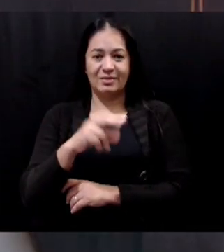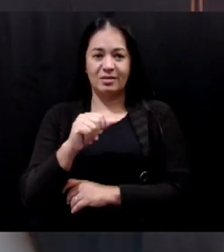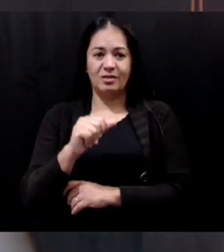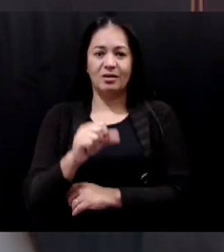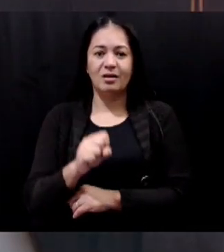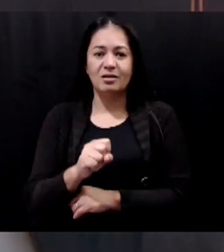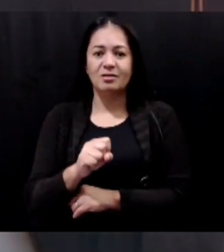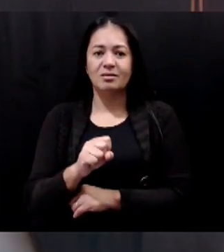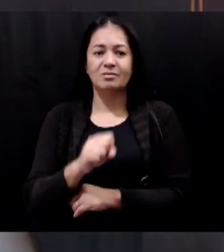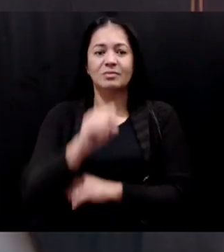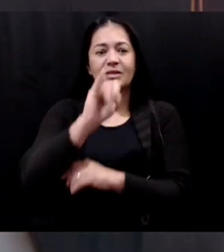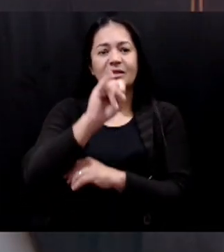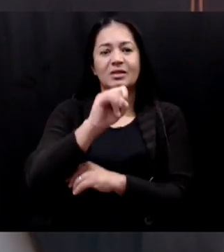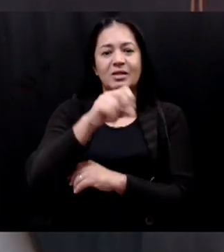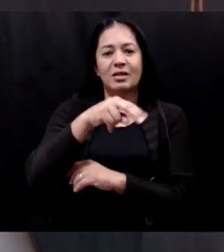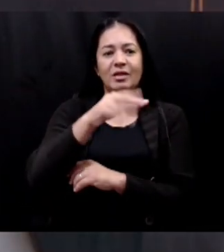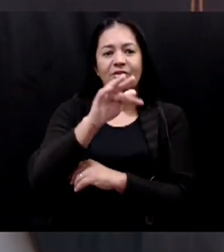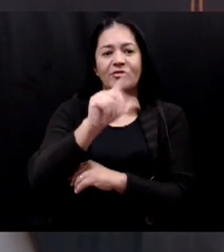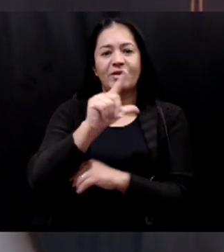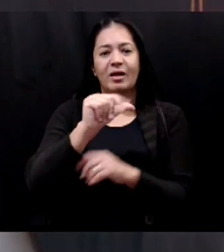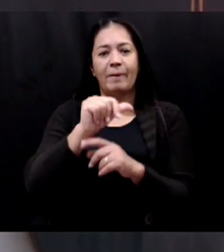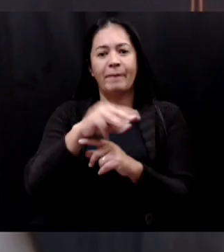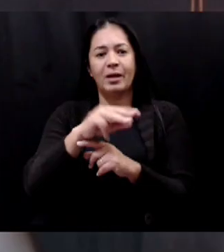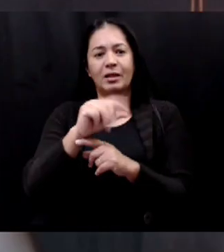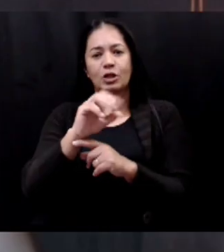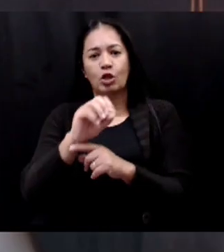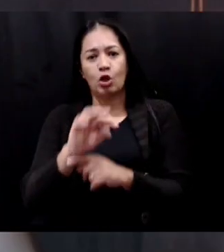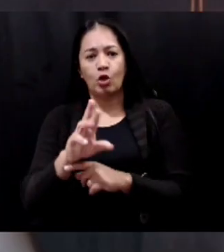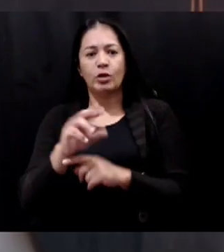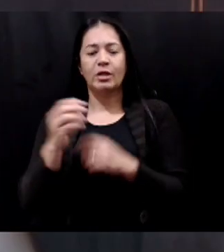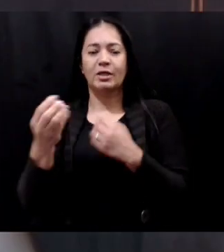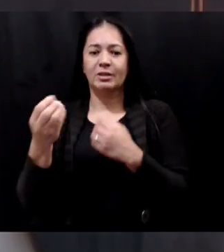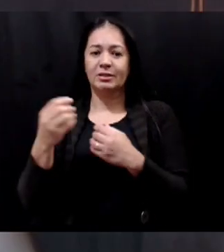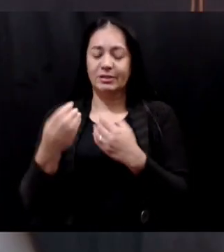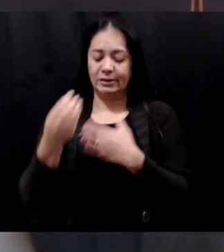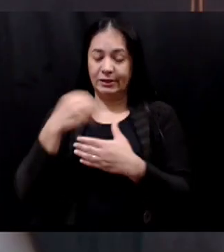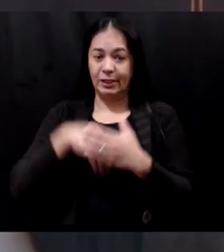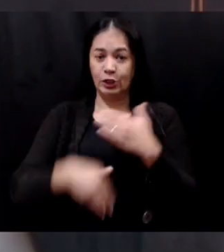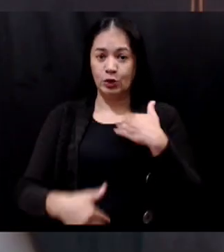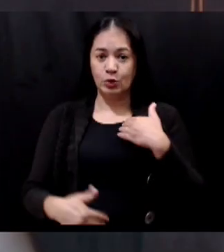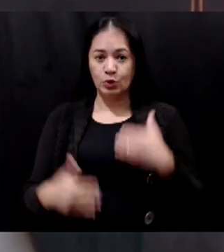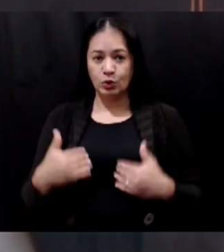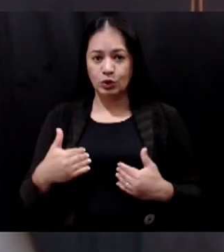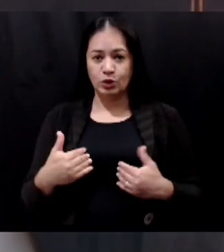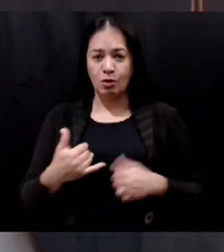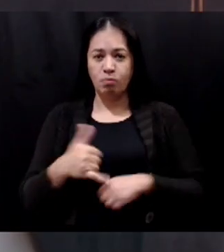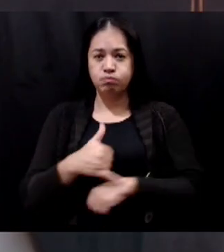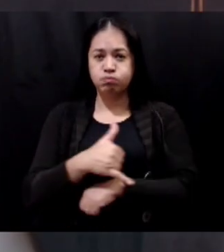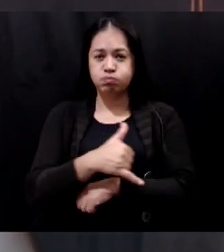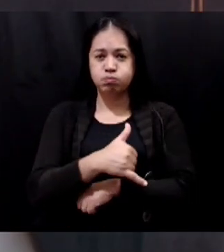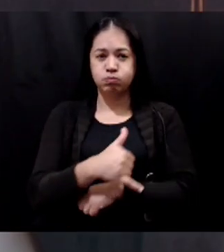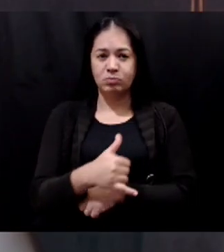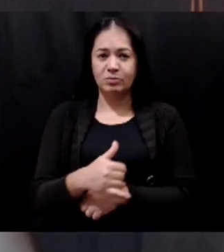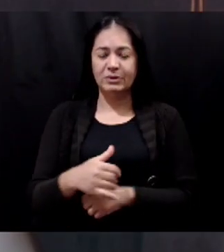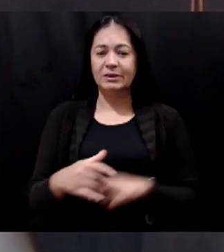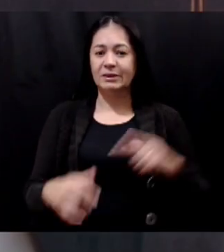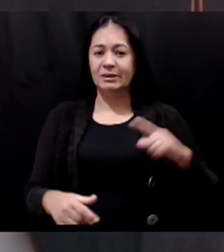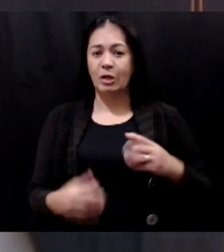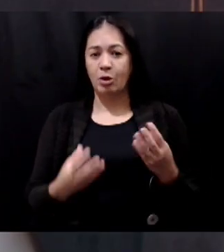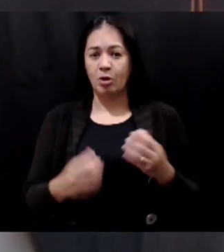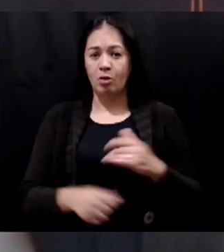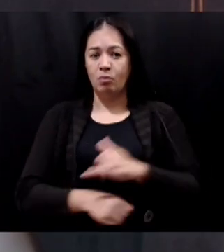algumas substâncias que dentro do indivíduo que tem obesidade, que tem esse excesso de peso, essas citocinas,